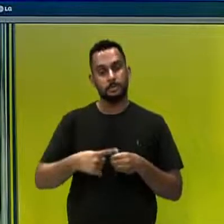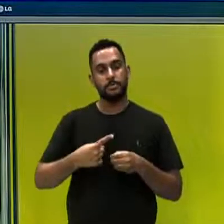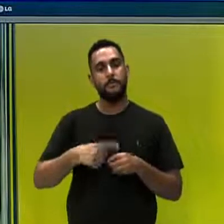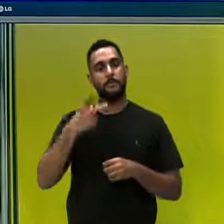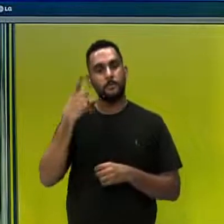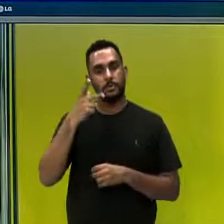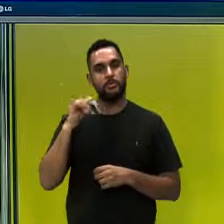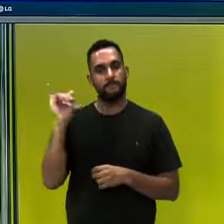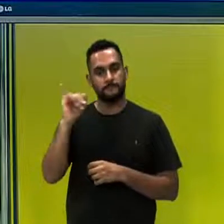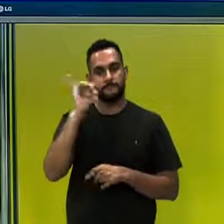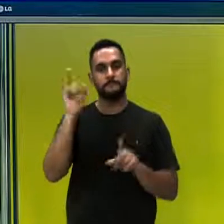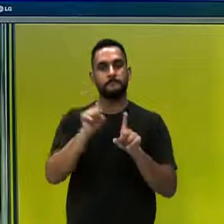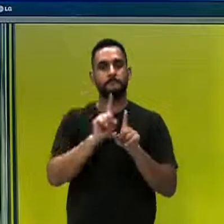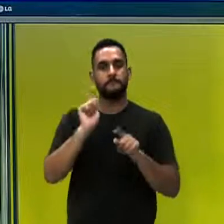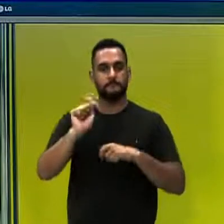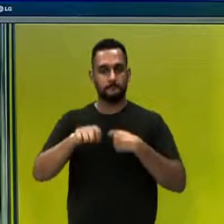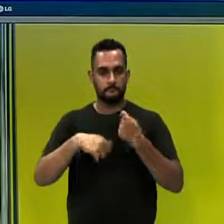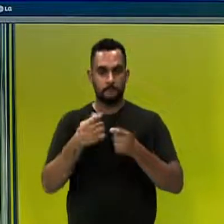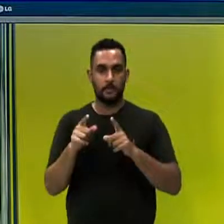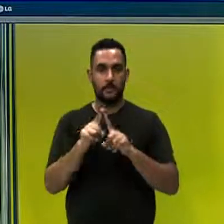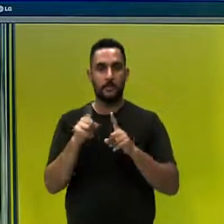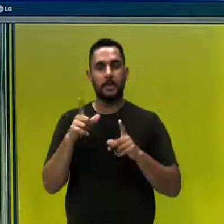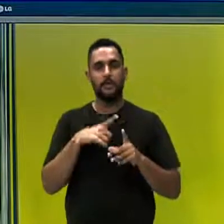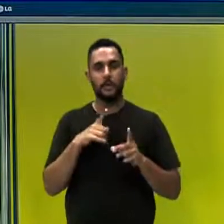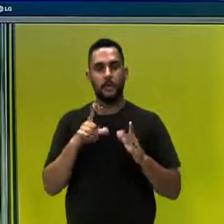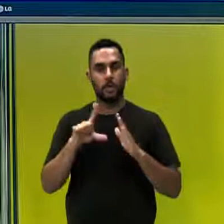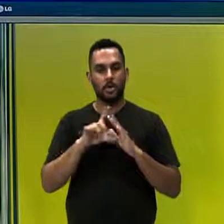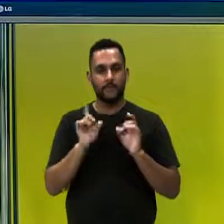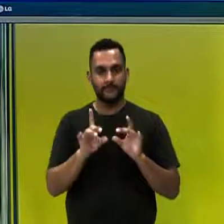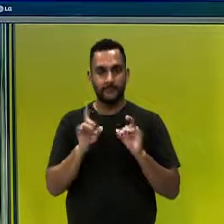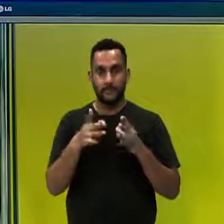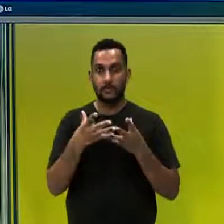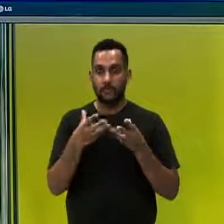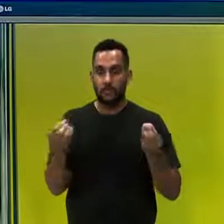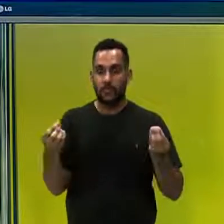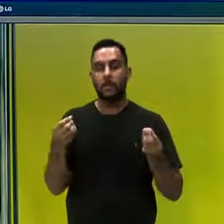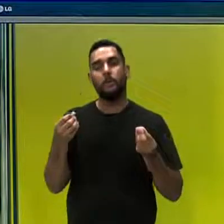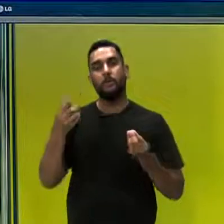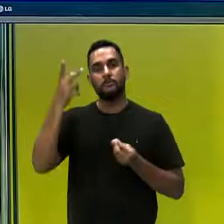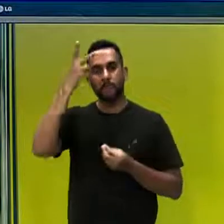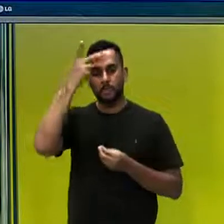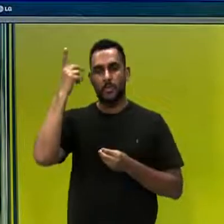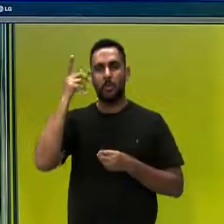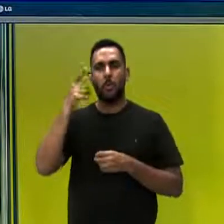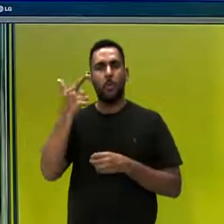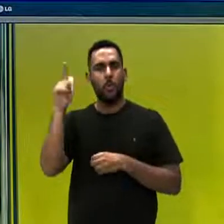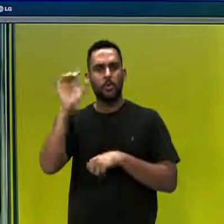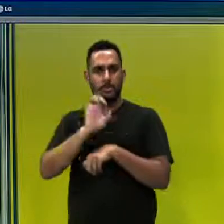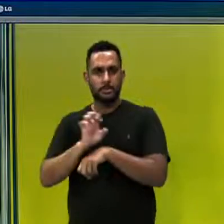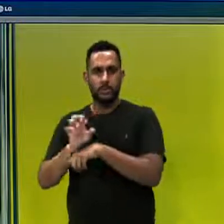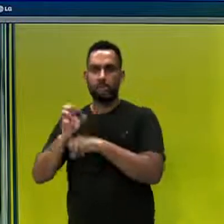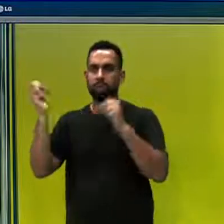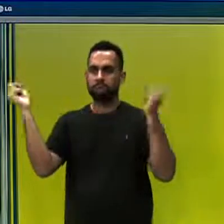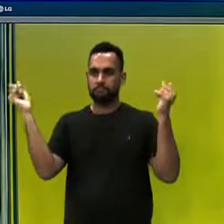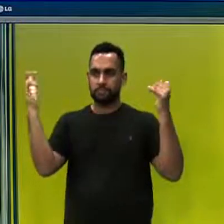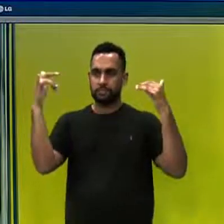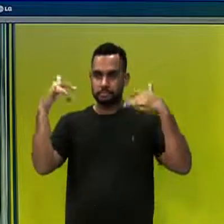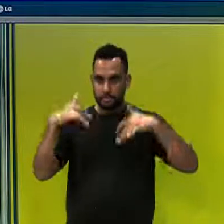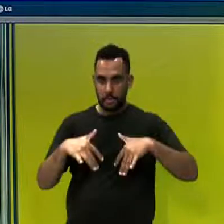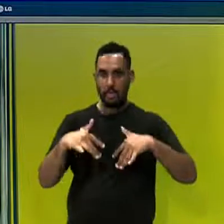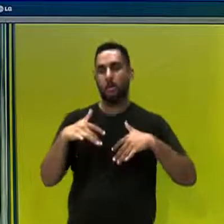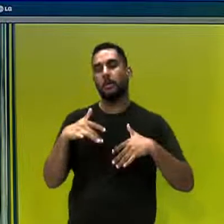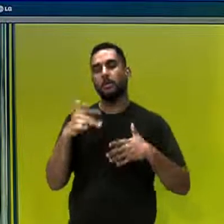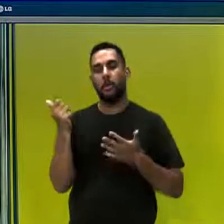e administrativa. Mas nós temos um comércio forte, que inclusive atrai, né, pessoas do estado todo e até mesmo de fora do